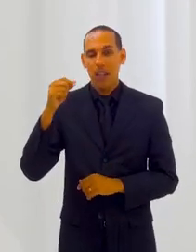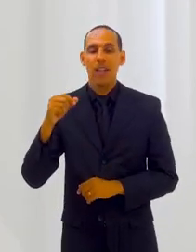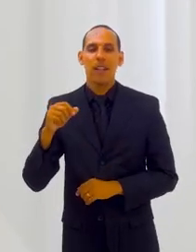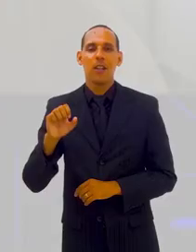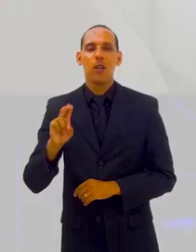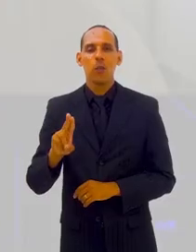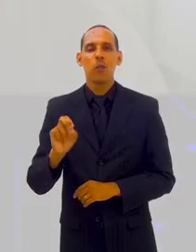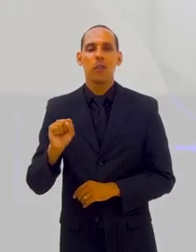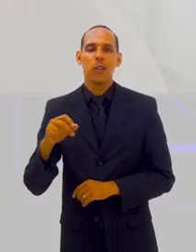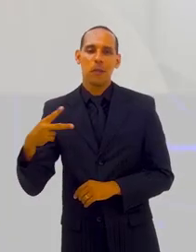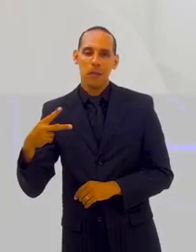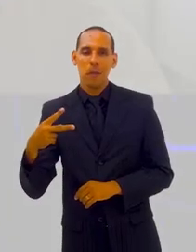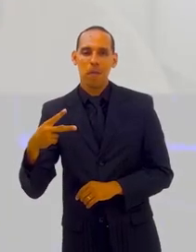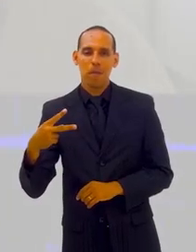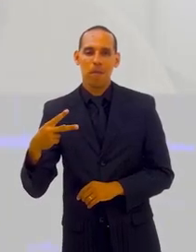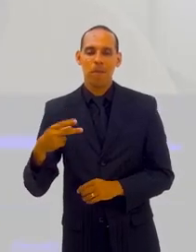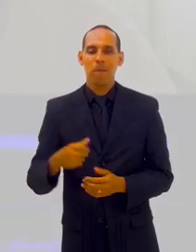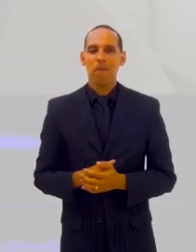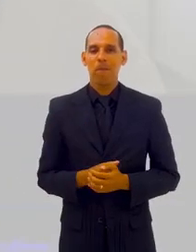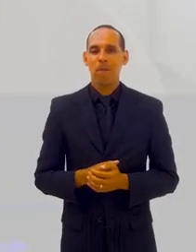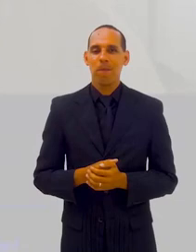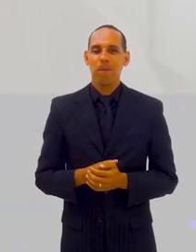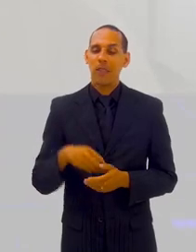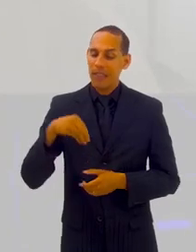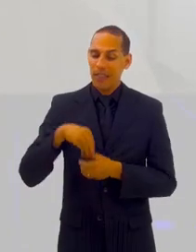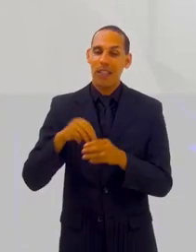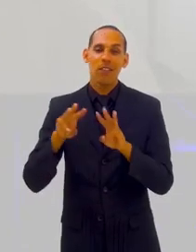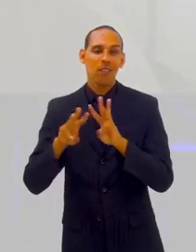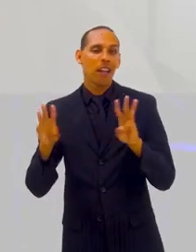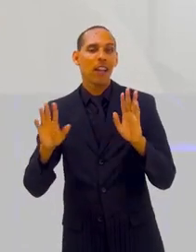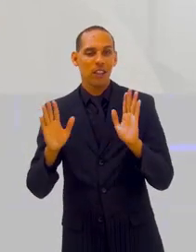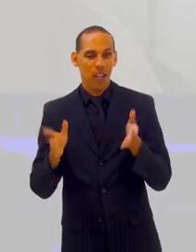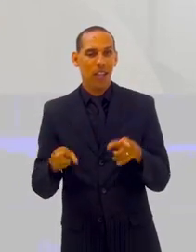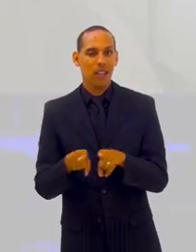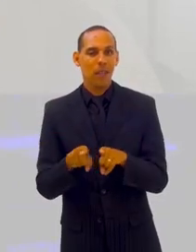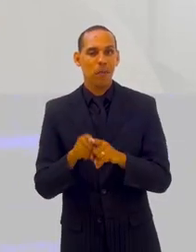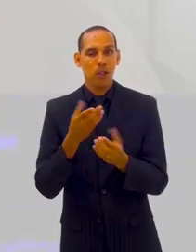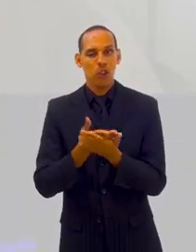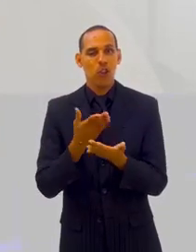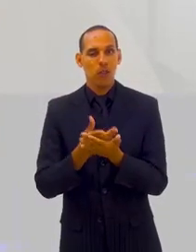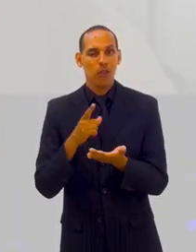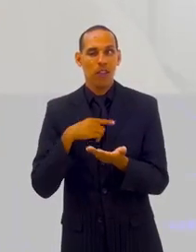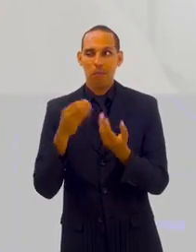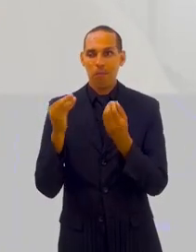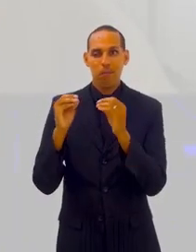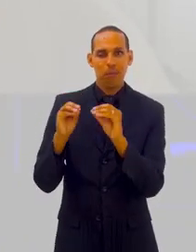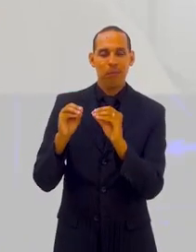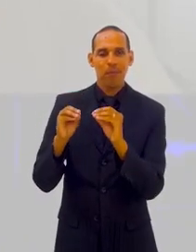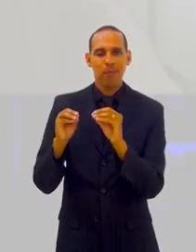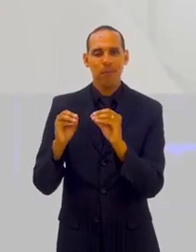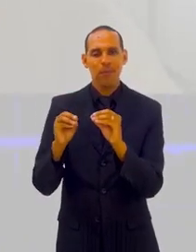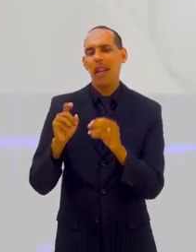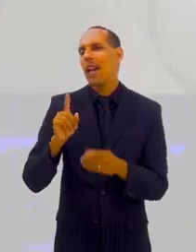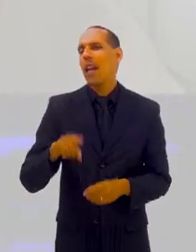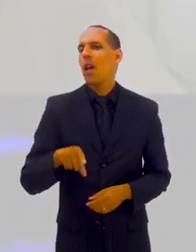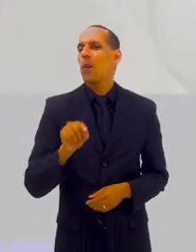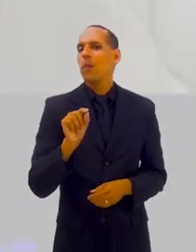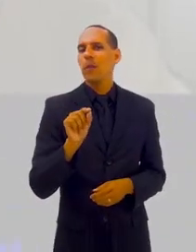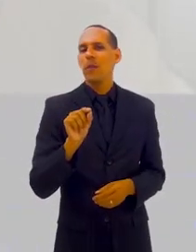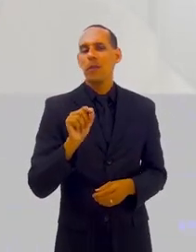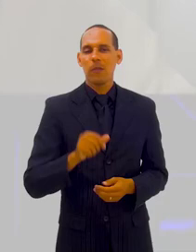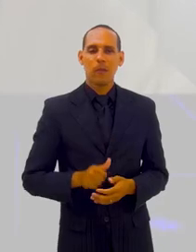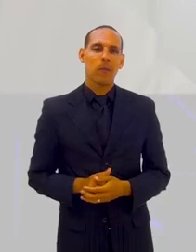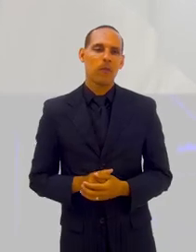São Paulo, que já está no nosso site disponível, né, nós temos como